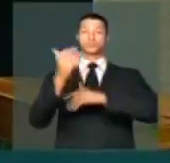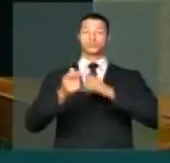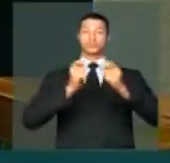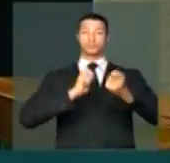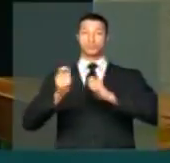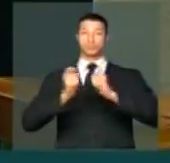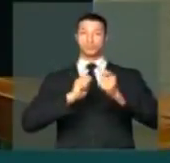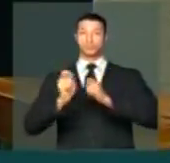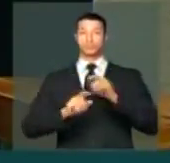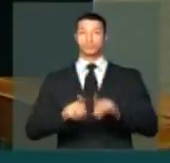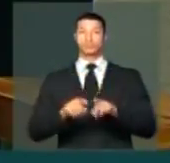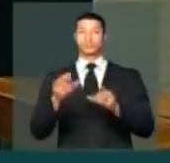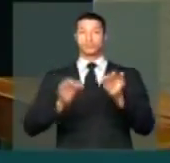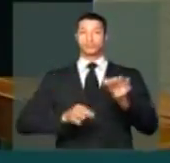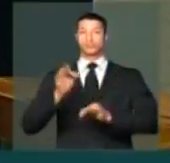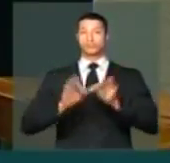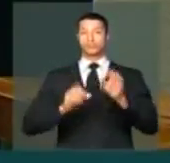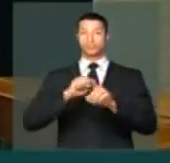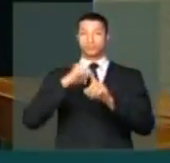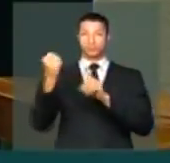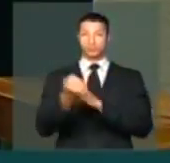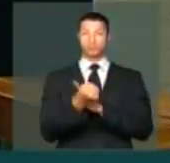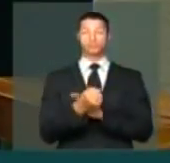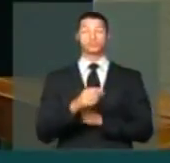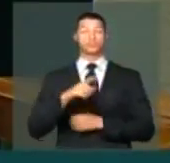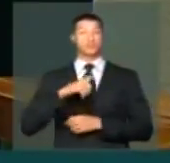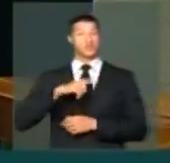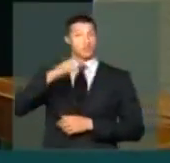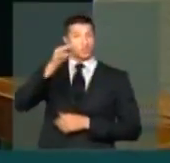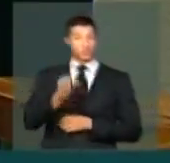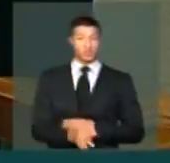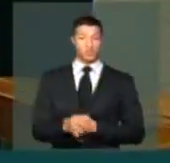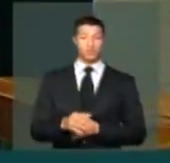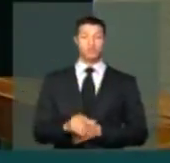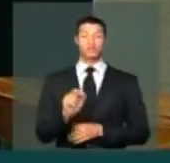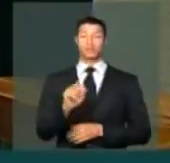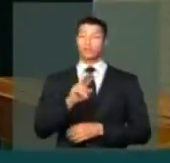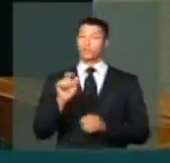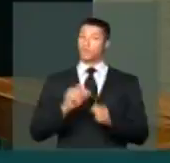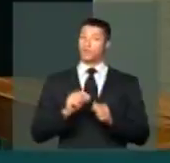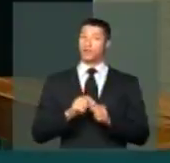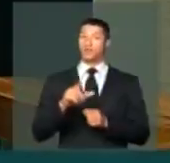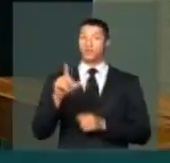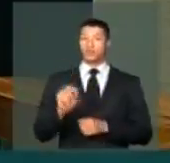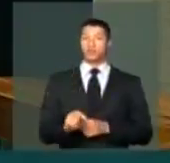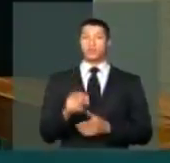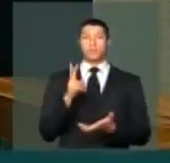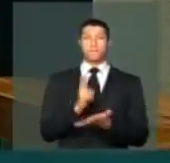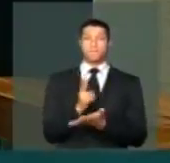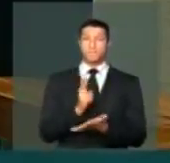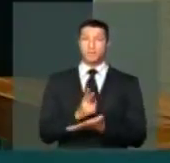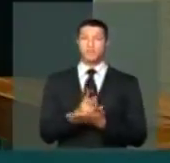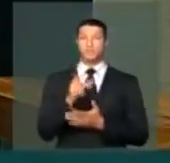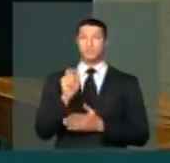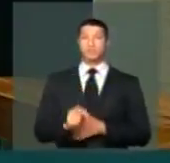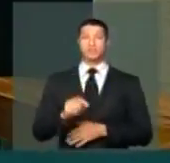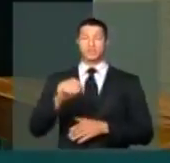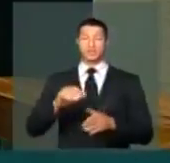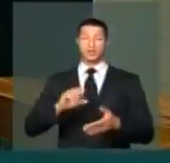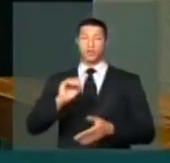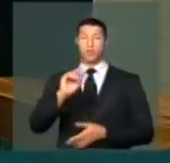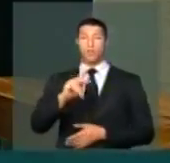econômico e da justiça social e tenho certeza de que faremos isso mesmo que sejamos